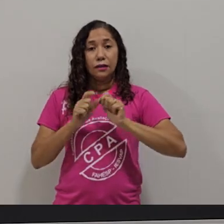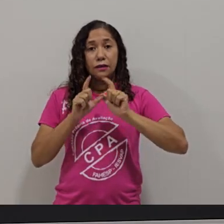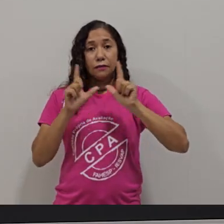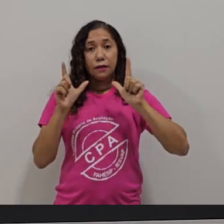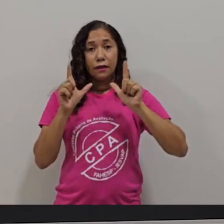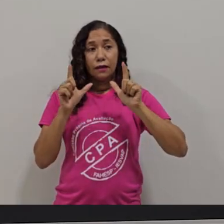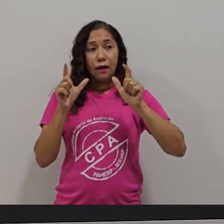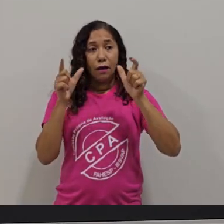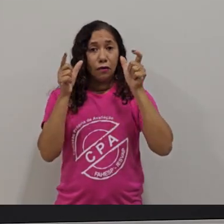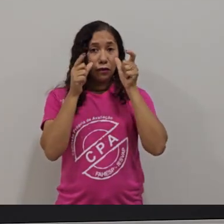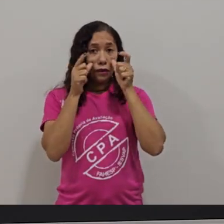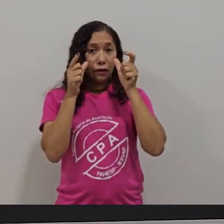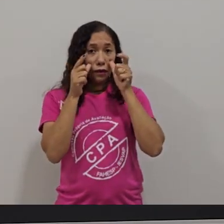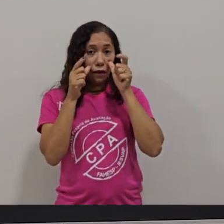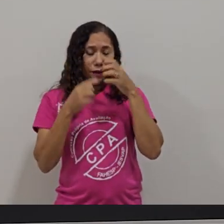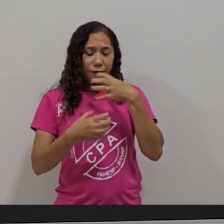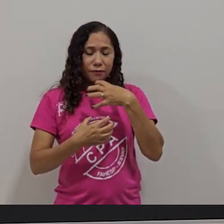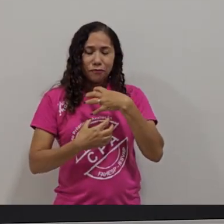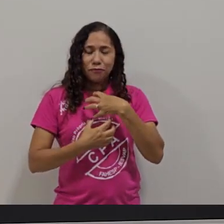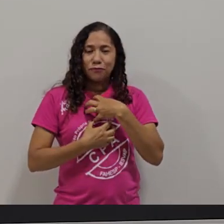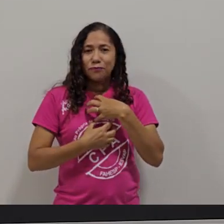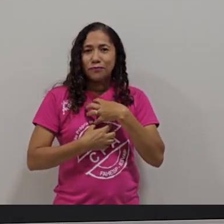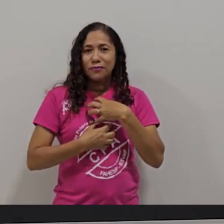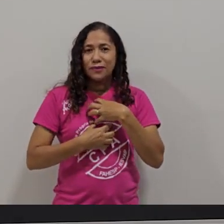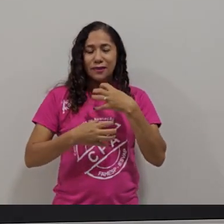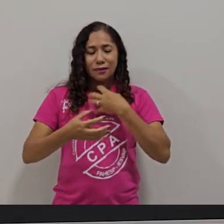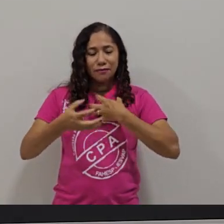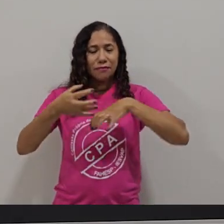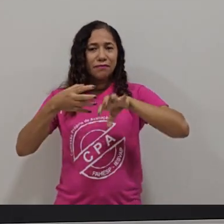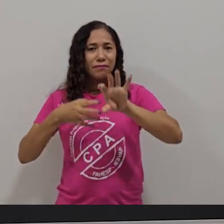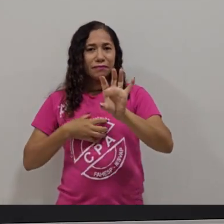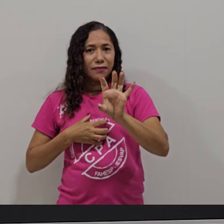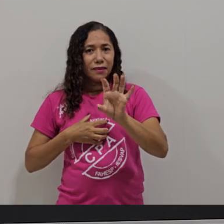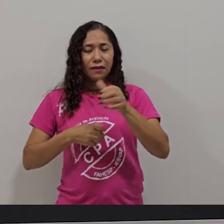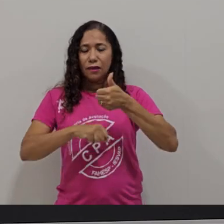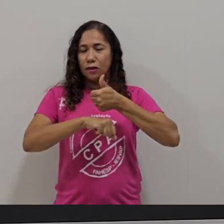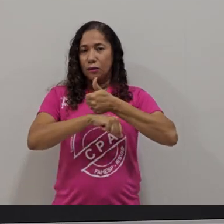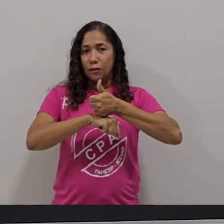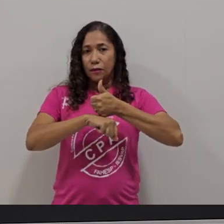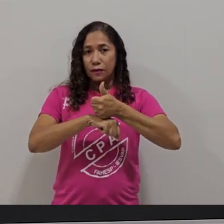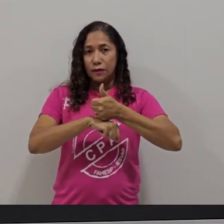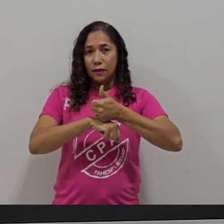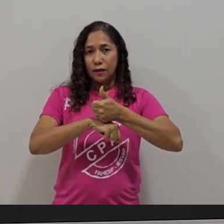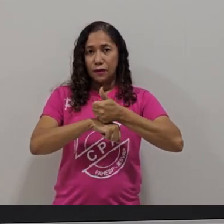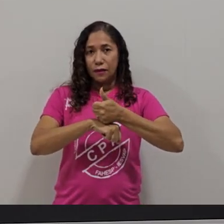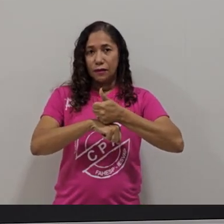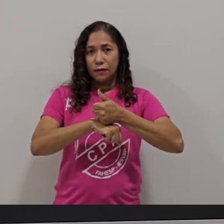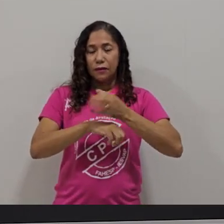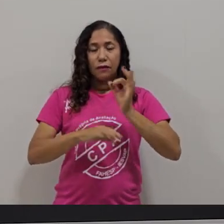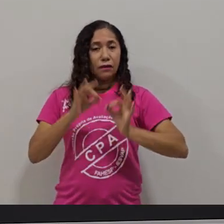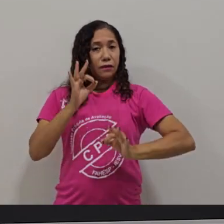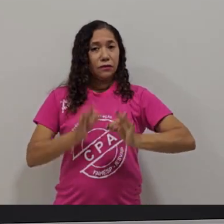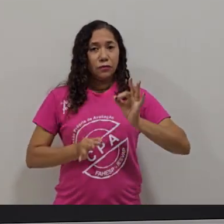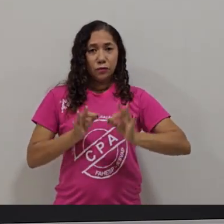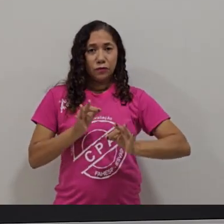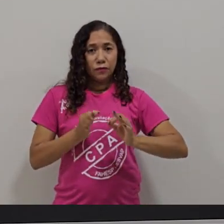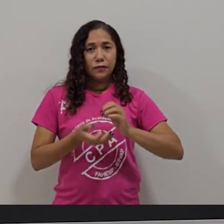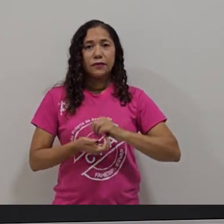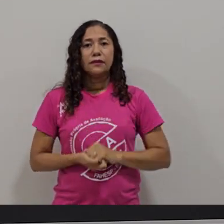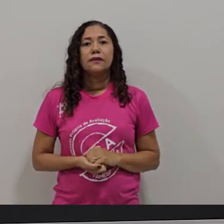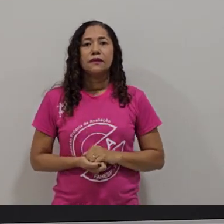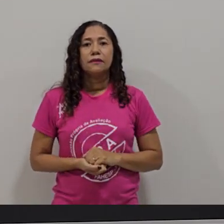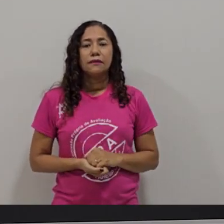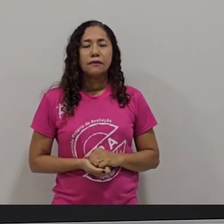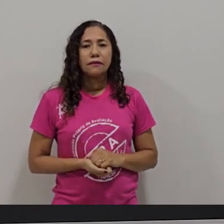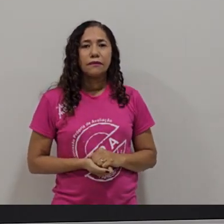esse interesse, esse sentimento, essa empatia dentro do profissional do órgão que a gente está atuando. Até porque às vezes as